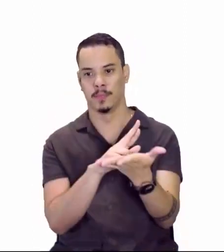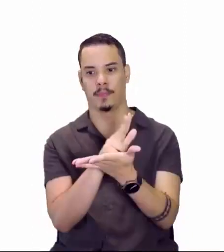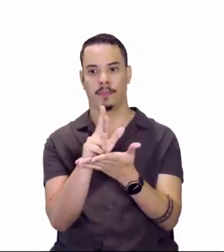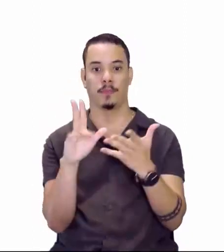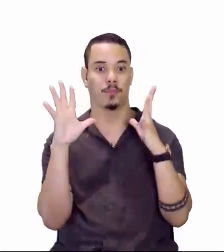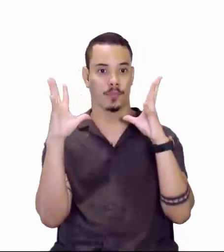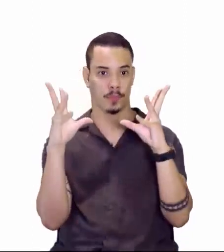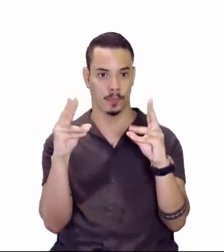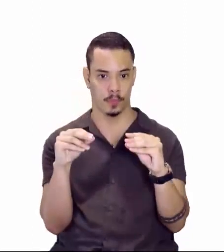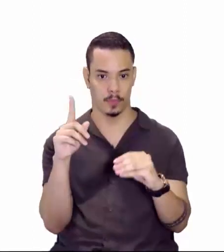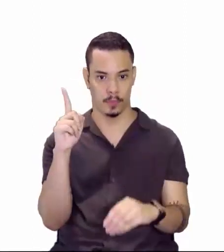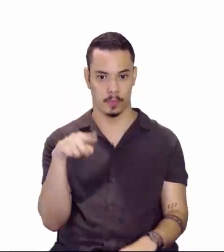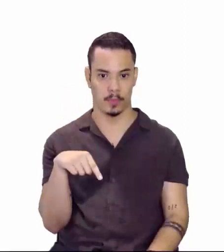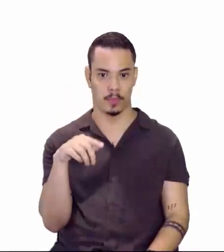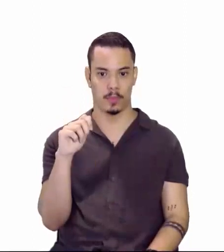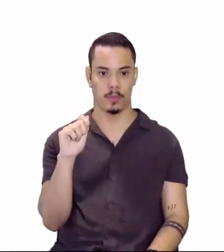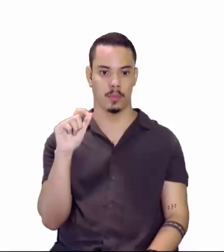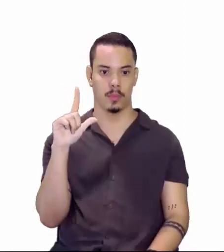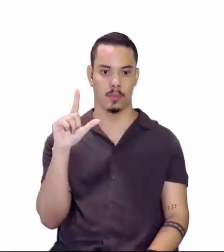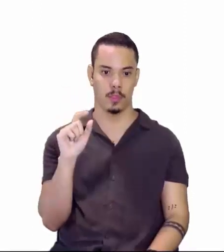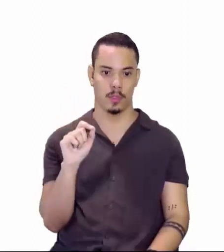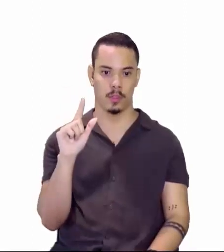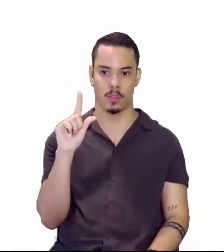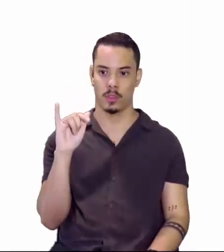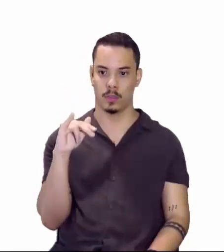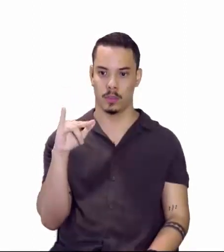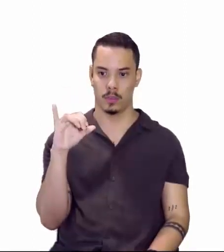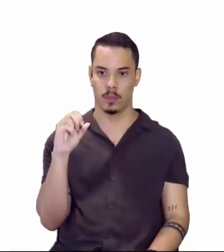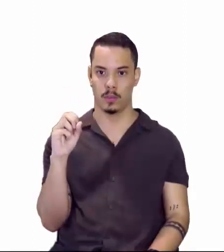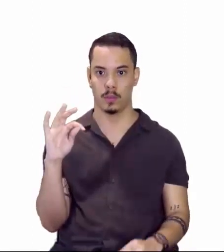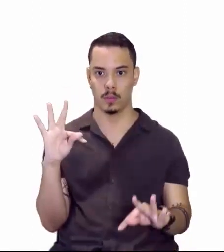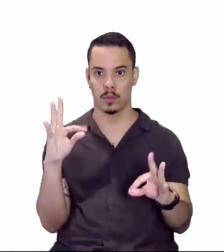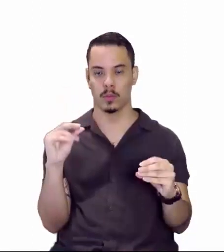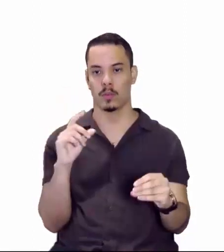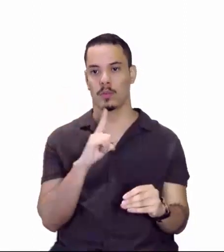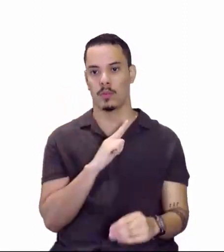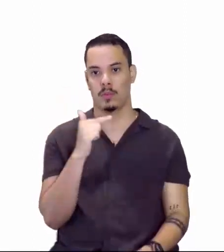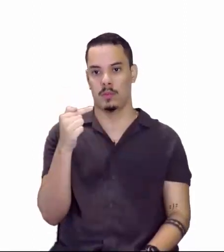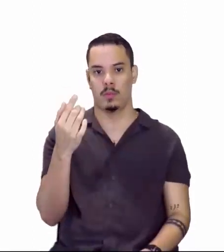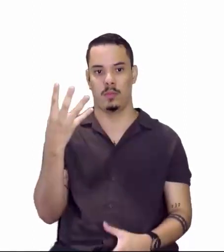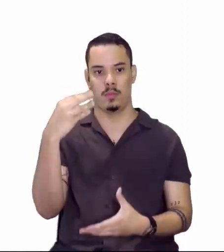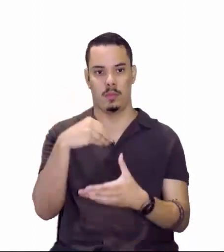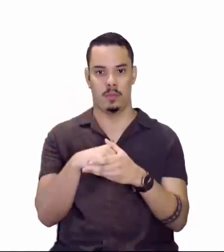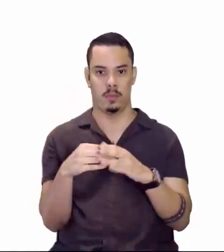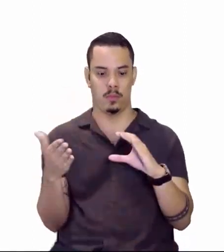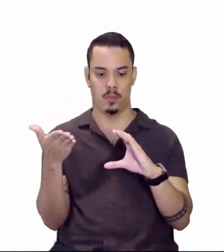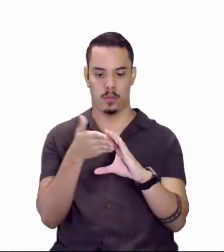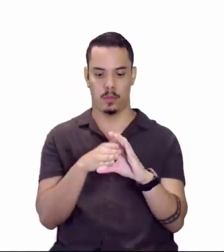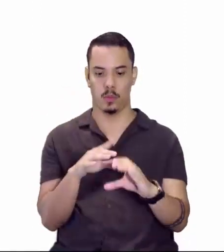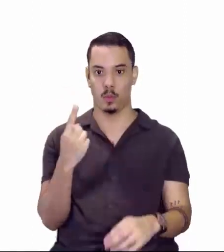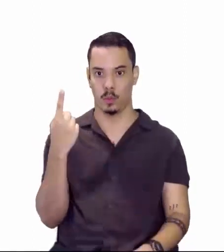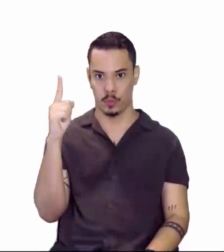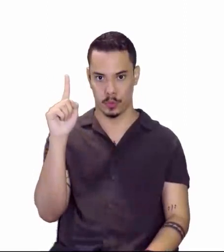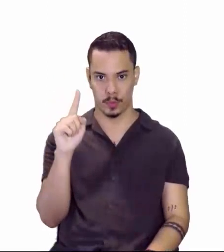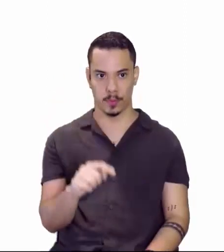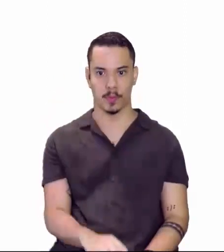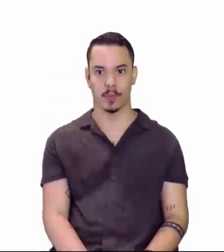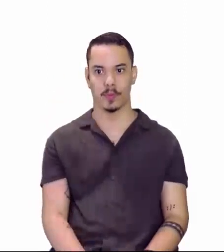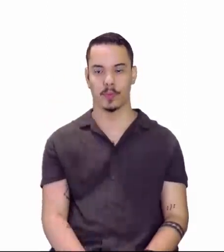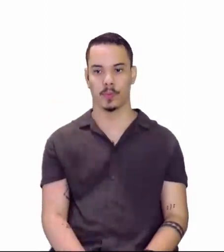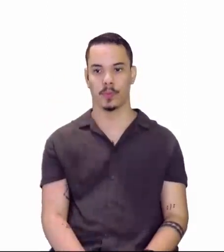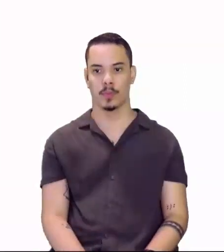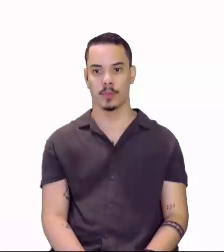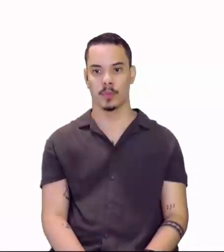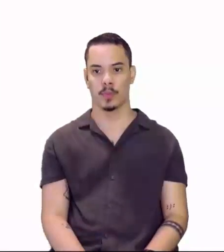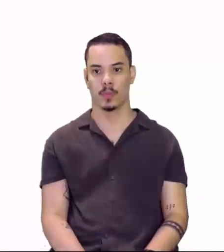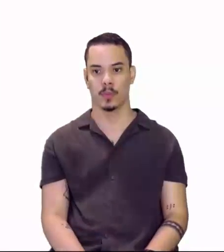são halogênios. E todos eles têm 7 elétrons na última camada, beleza?